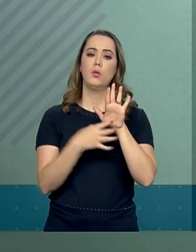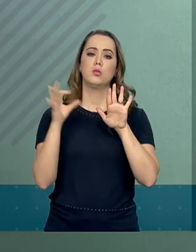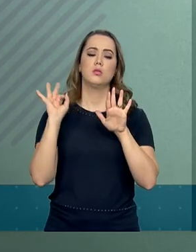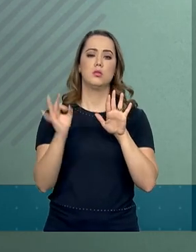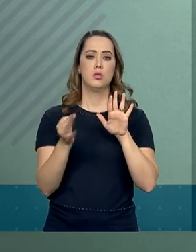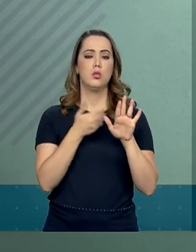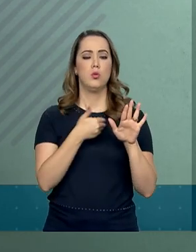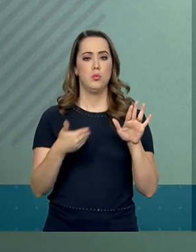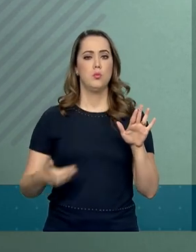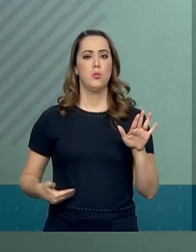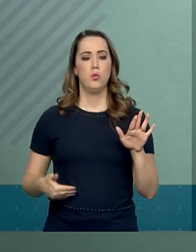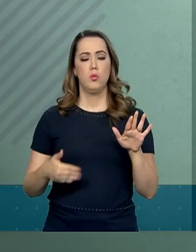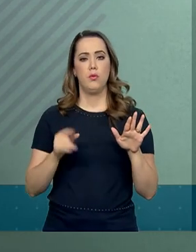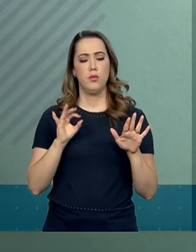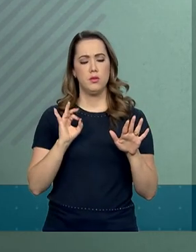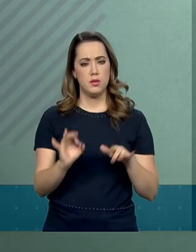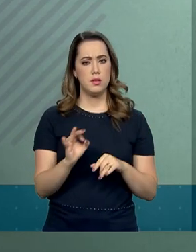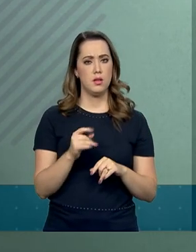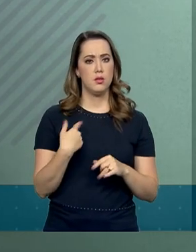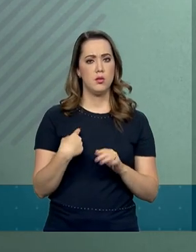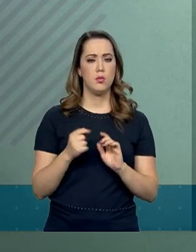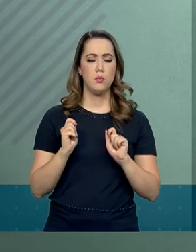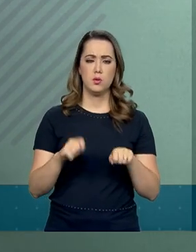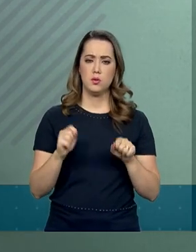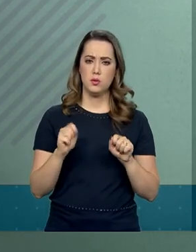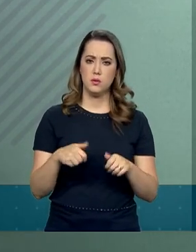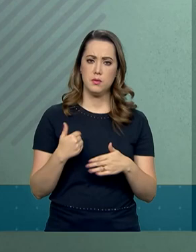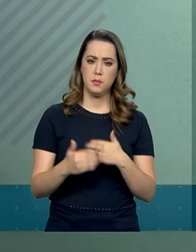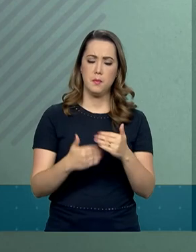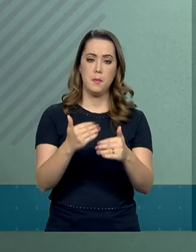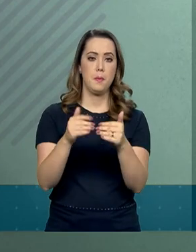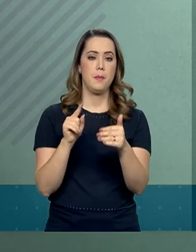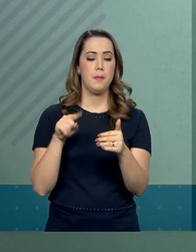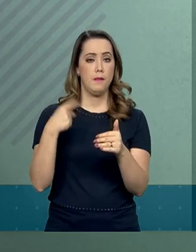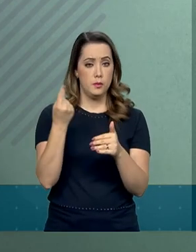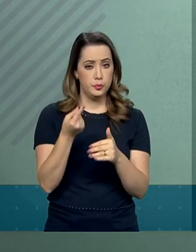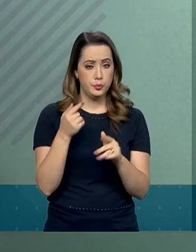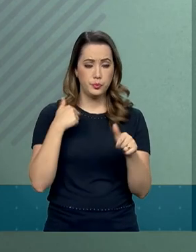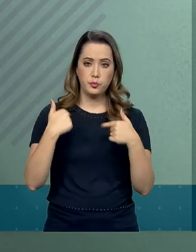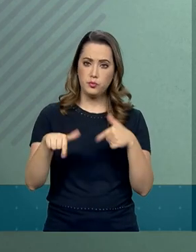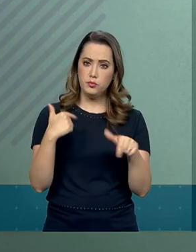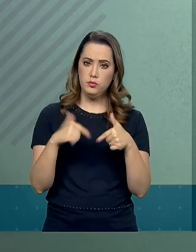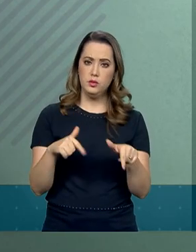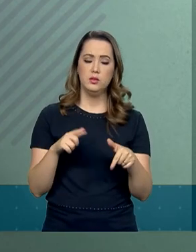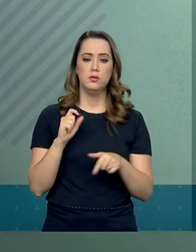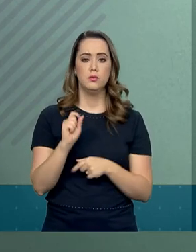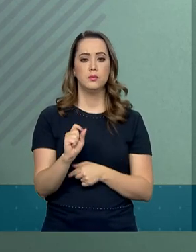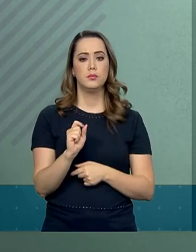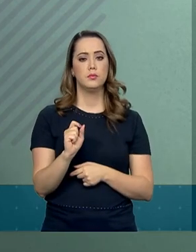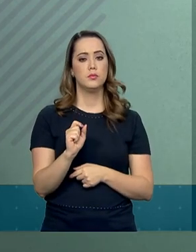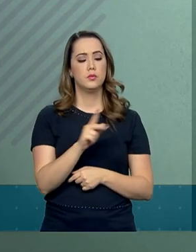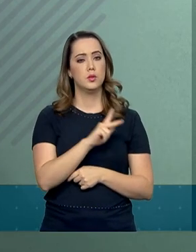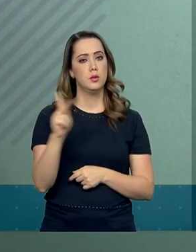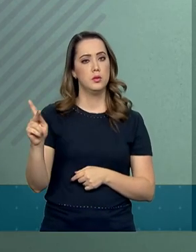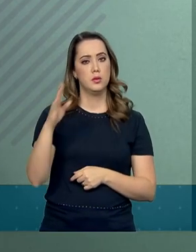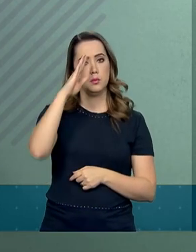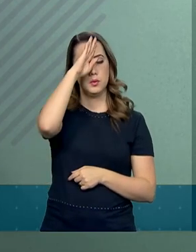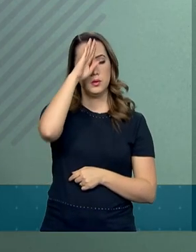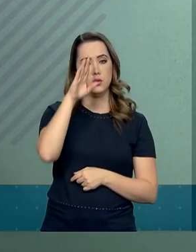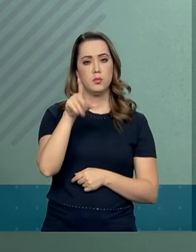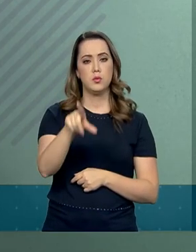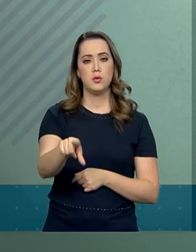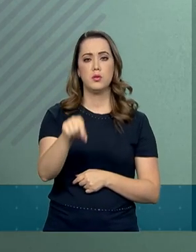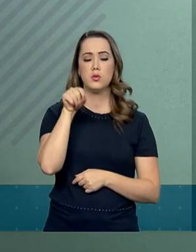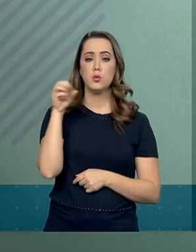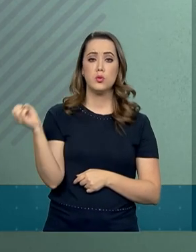senhor presidente vai permitir a partir das próximas ações que o presidente indique